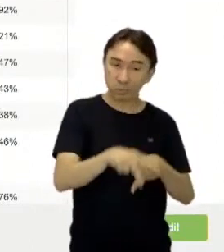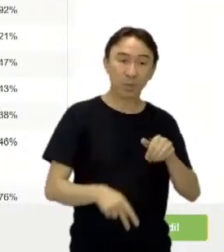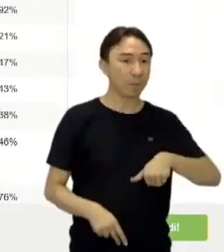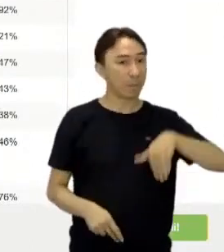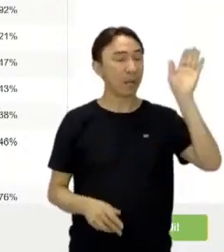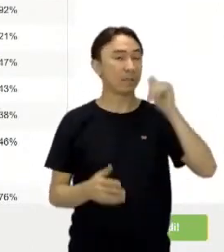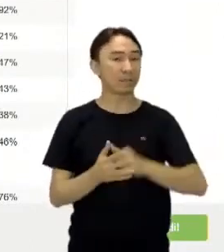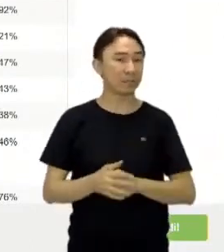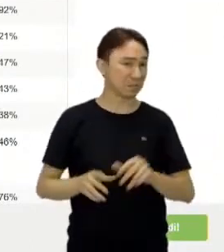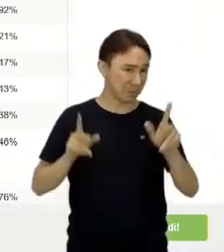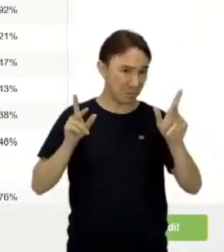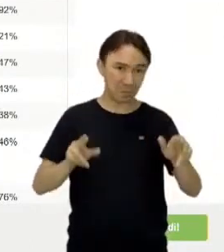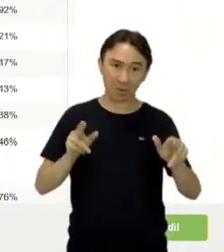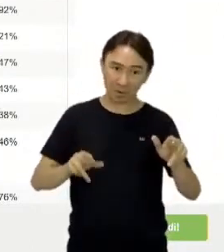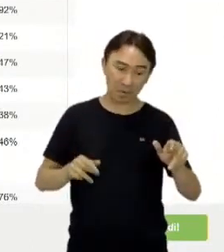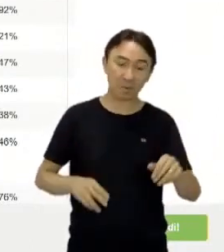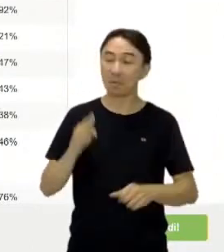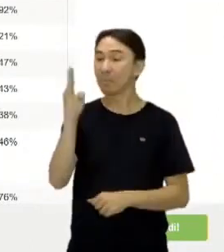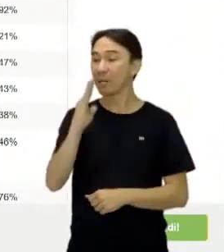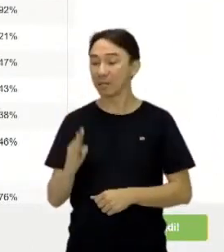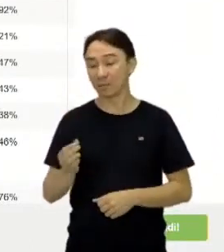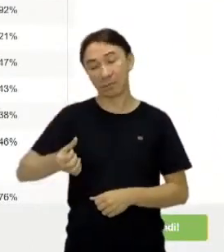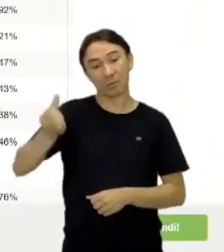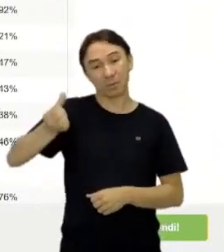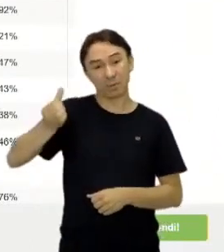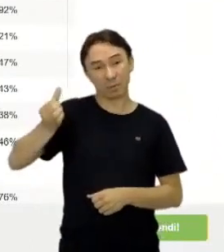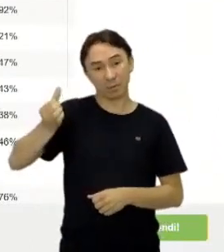em sexto e a Nigéria em sétimo.